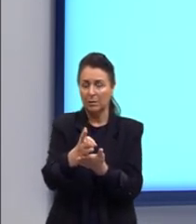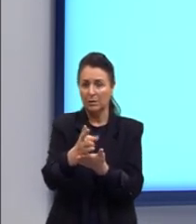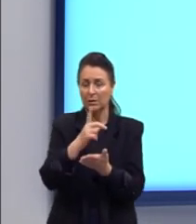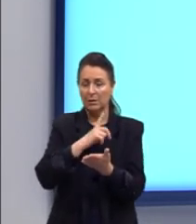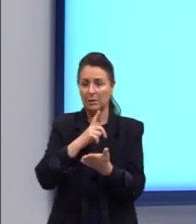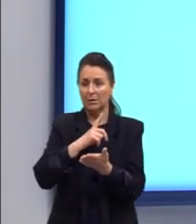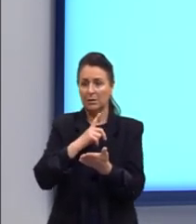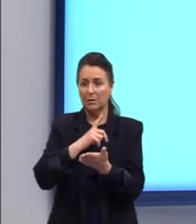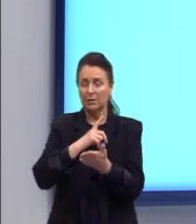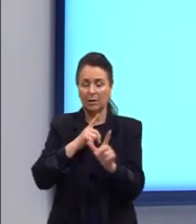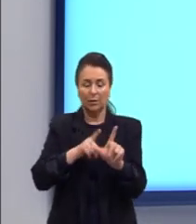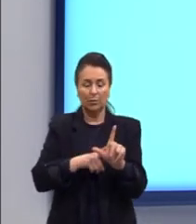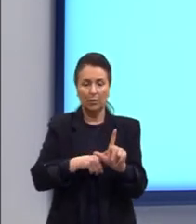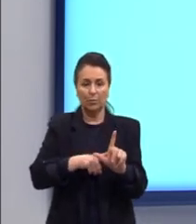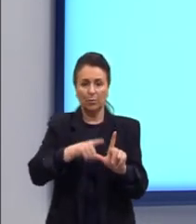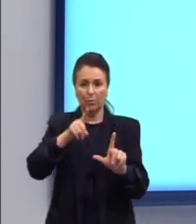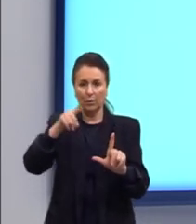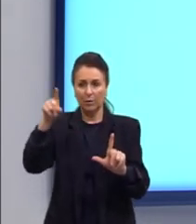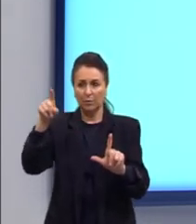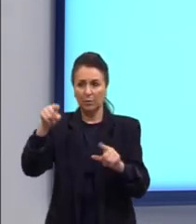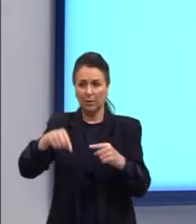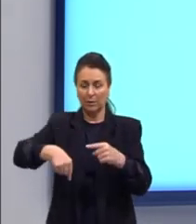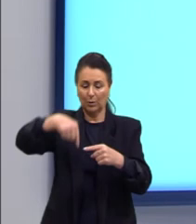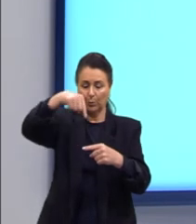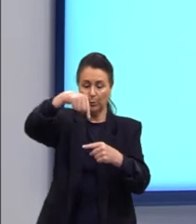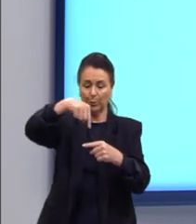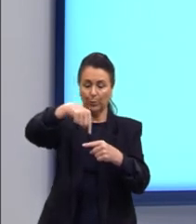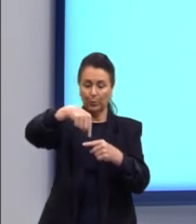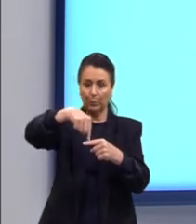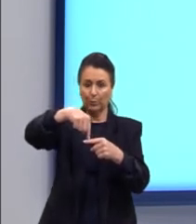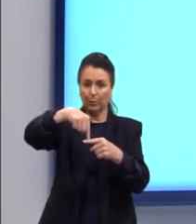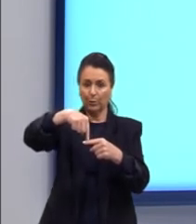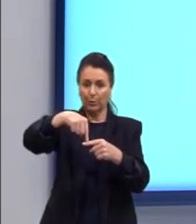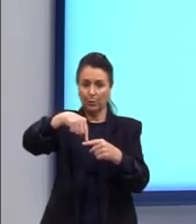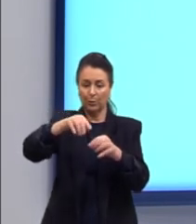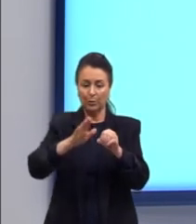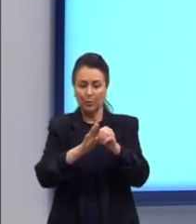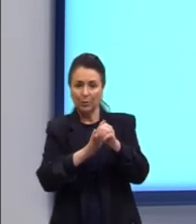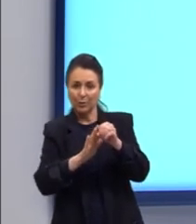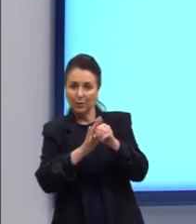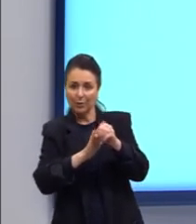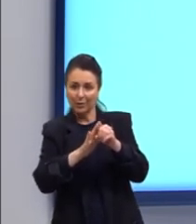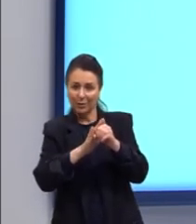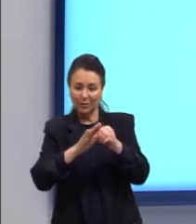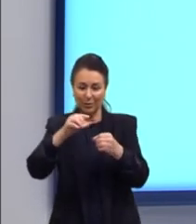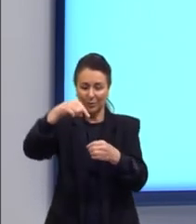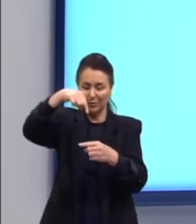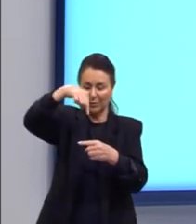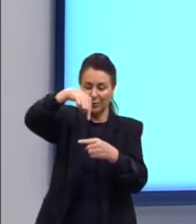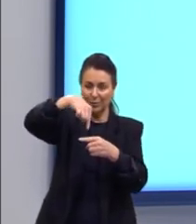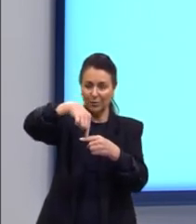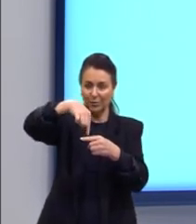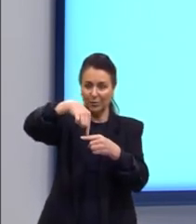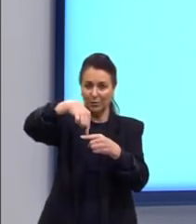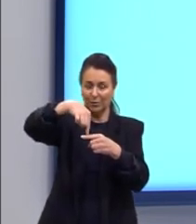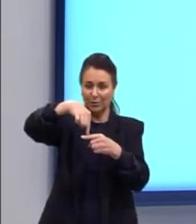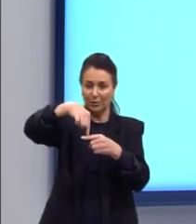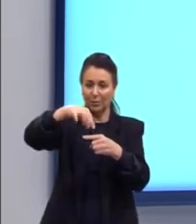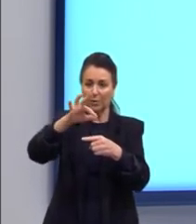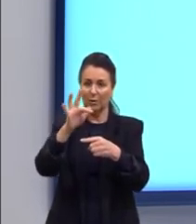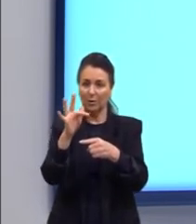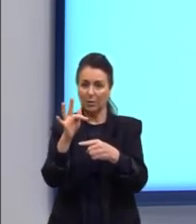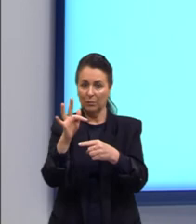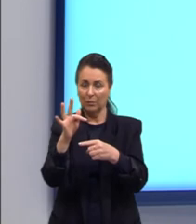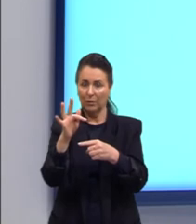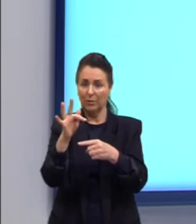vimos que o nosso gráfico ele cruza ele tem um pontinho exatamente sobre o eixo vertical quando F é